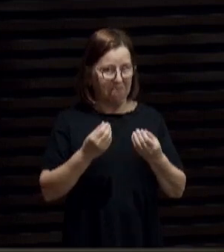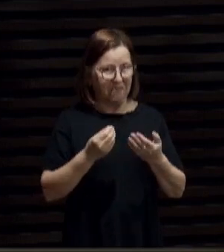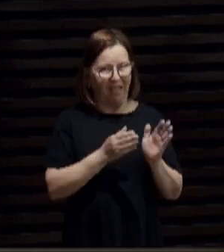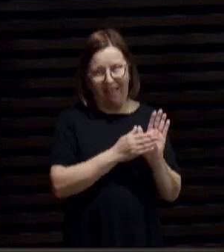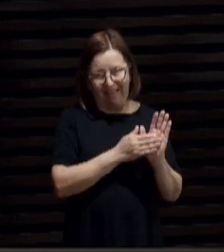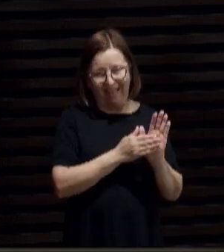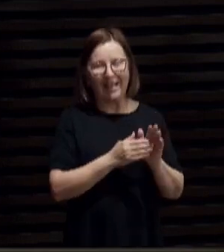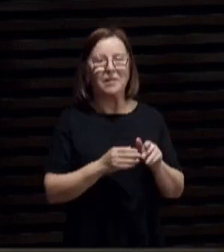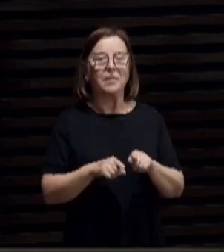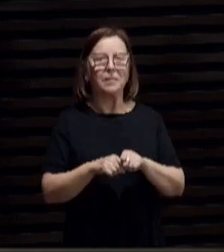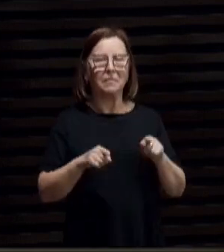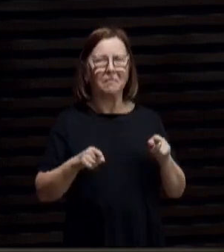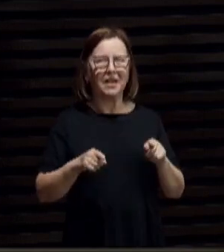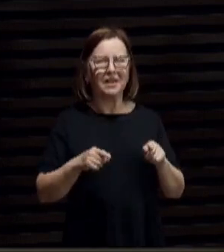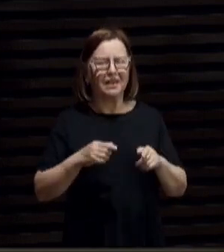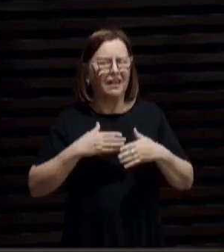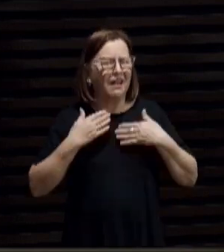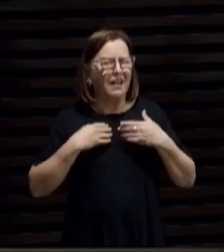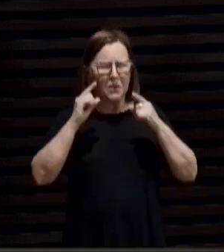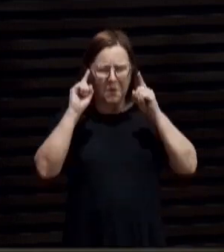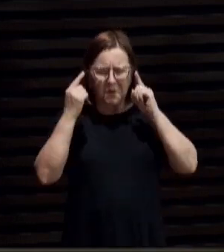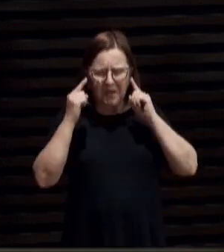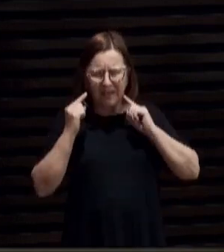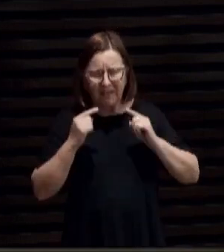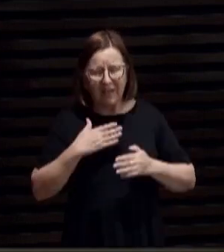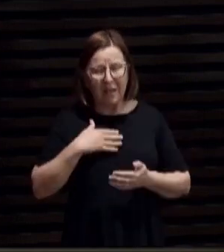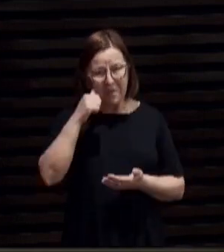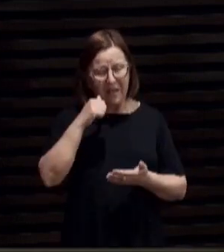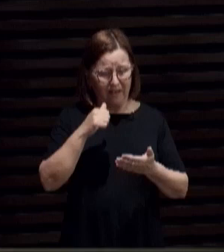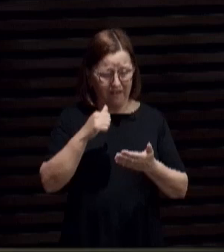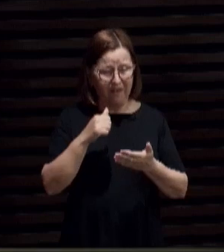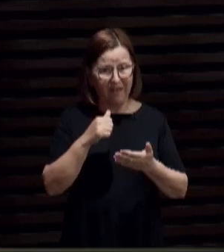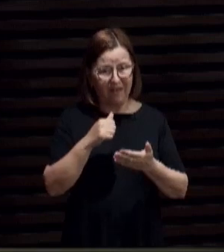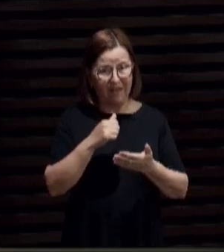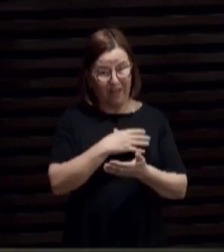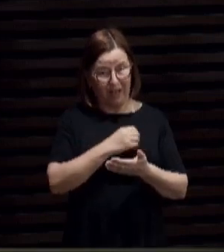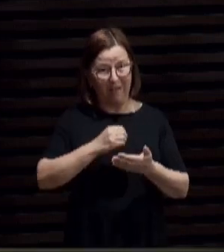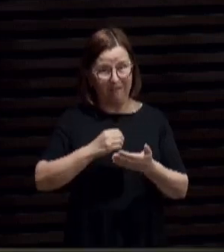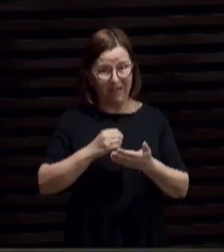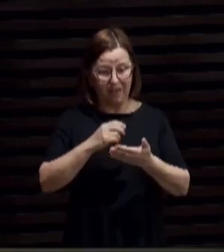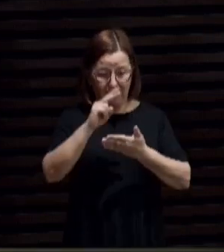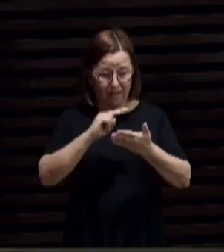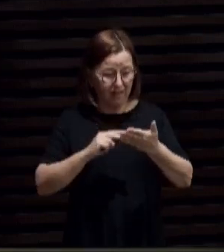deu uma alegria que eu chorava, a minha filha lendo e eu chorando de